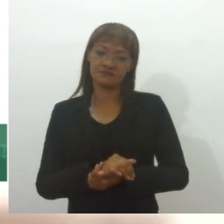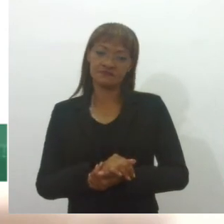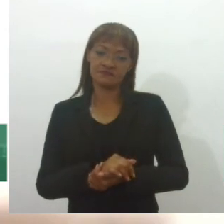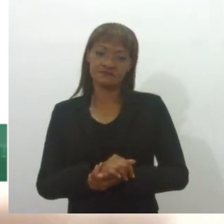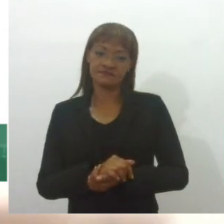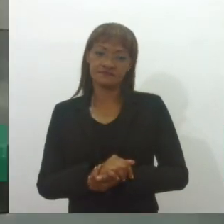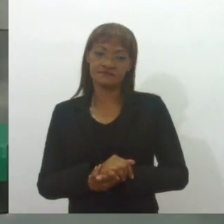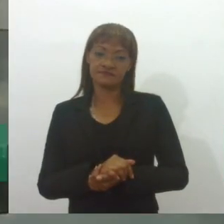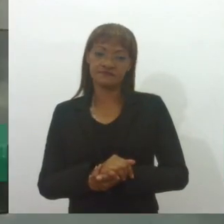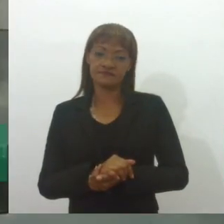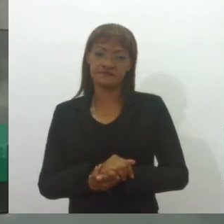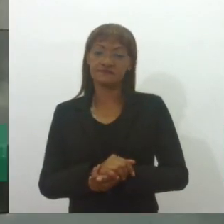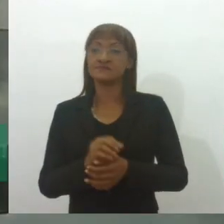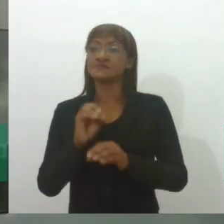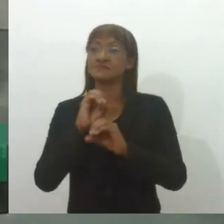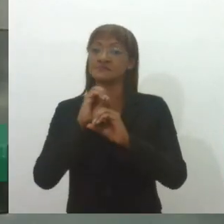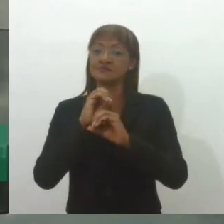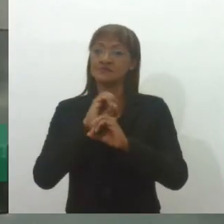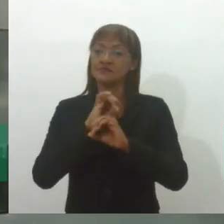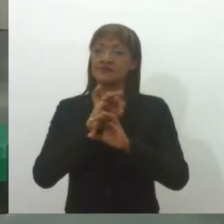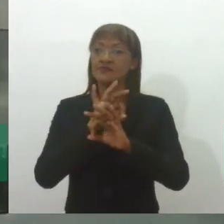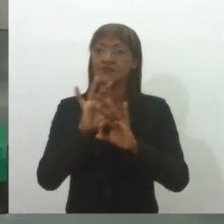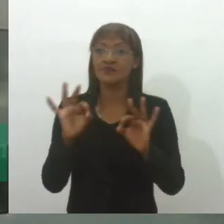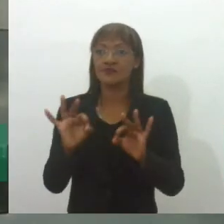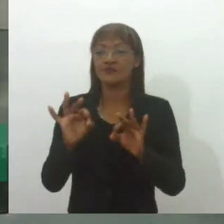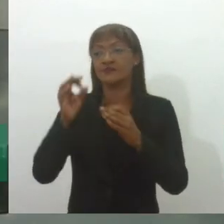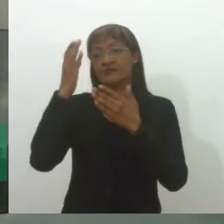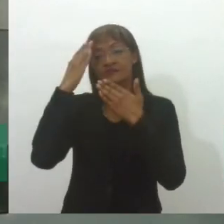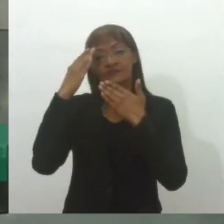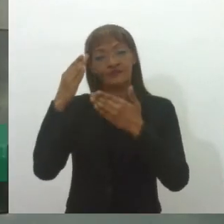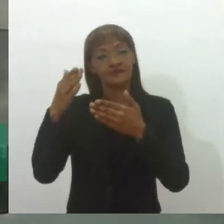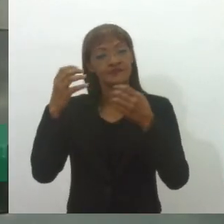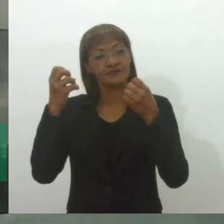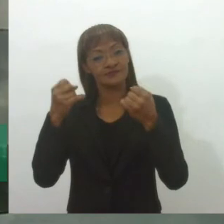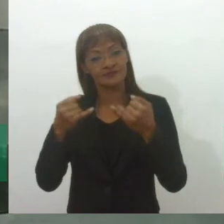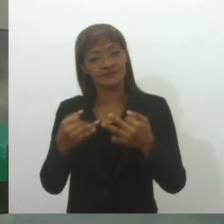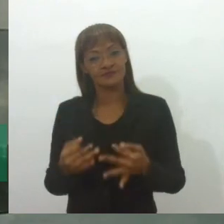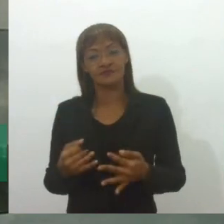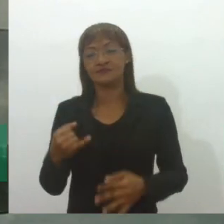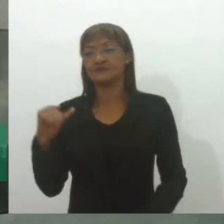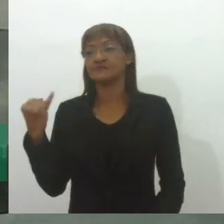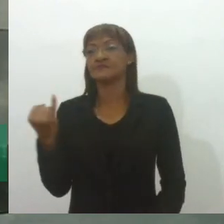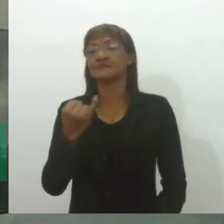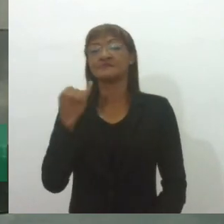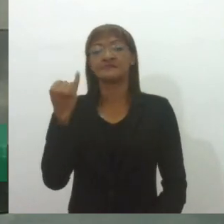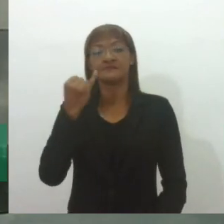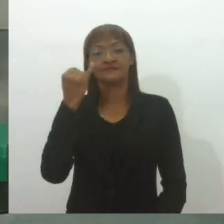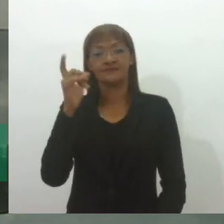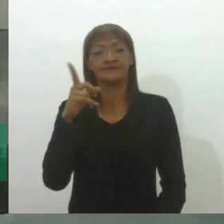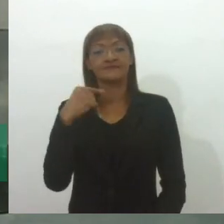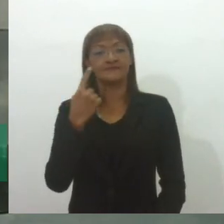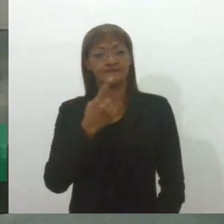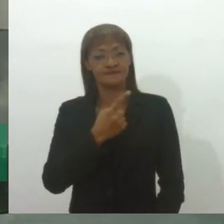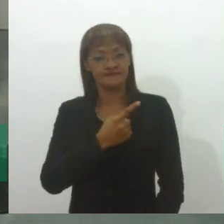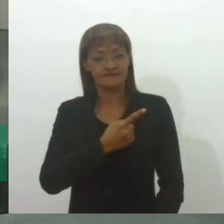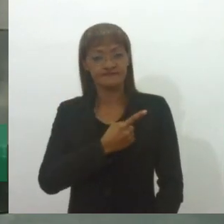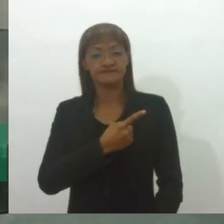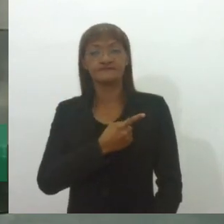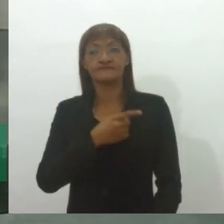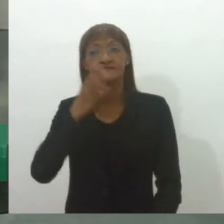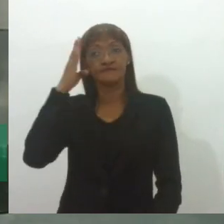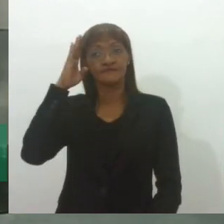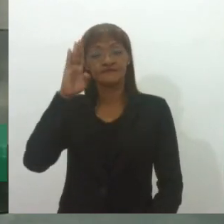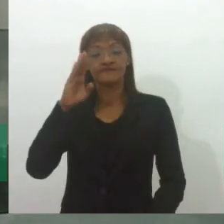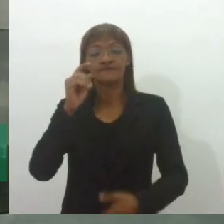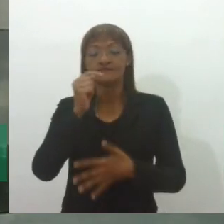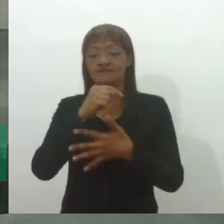Ótimo. Olha, muito obrigada pelas explicações, foram fundamentais, né? Acho que a gente passou pelos principais pontos dessa